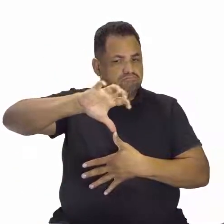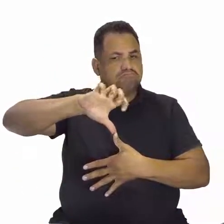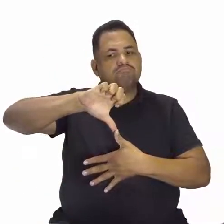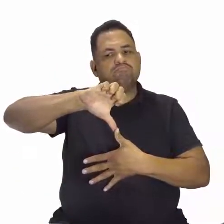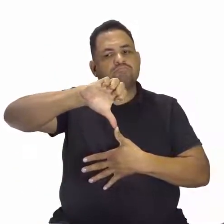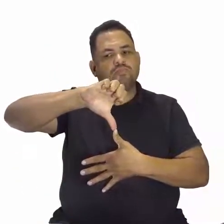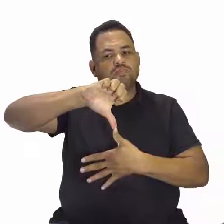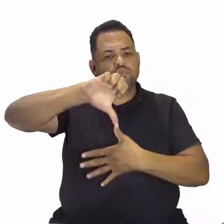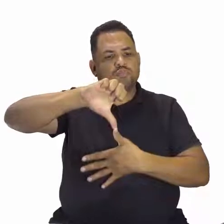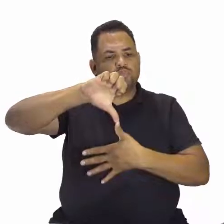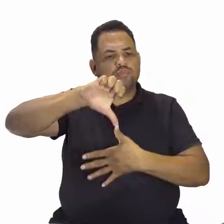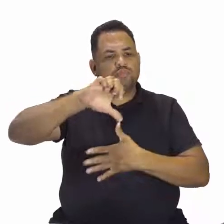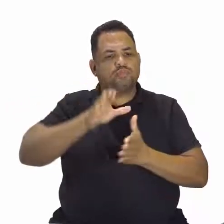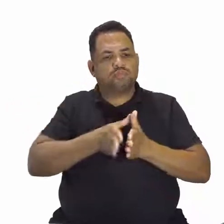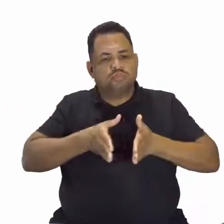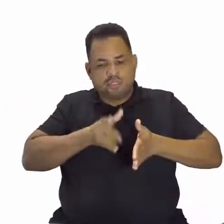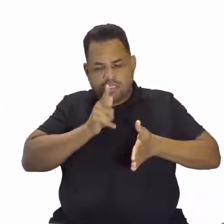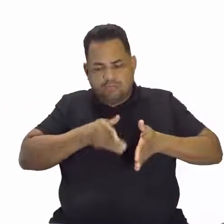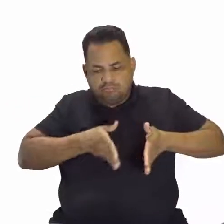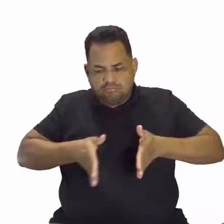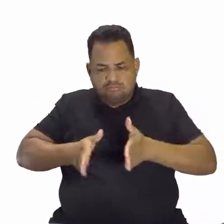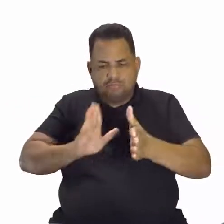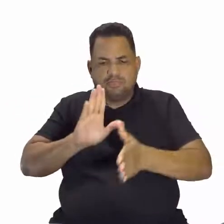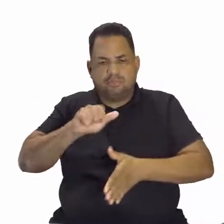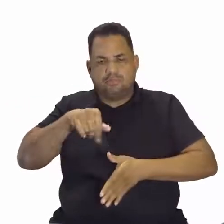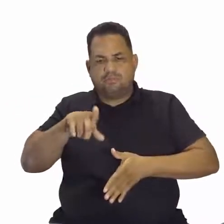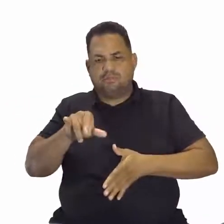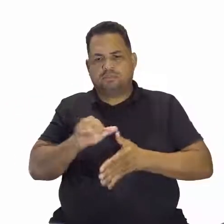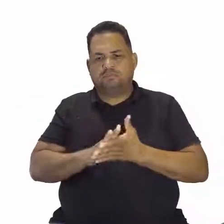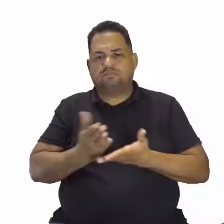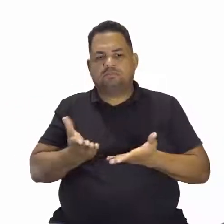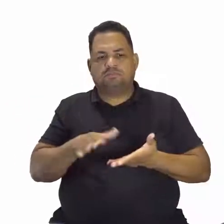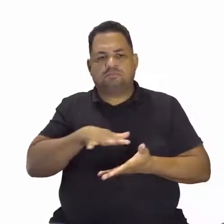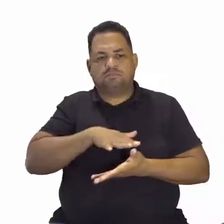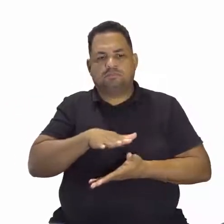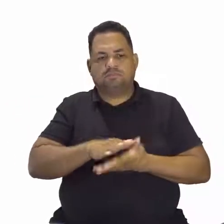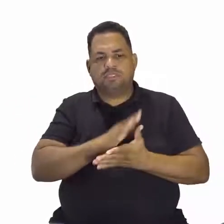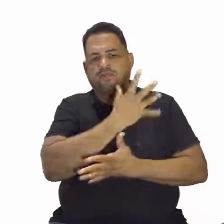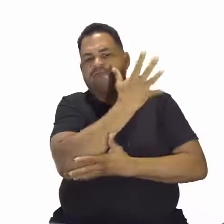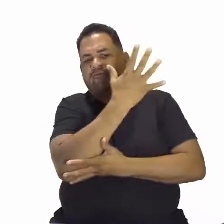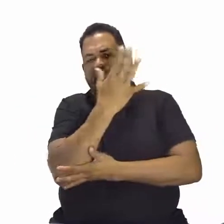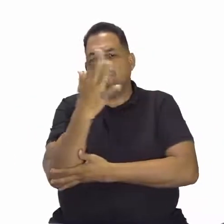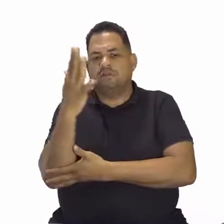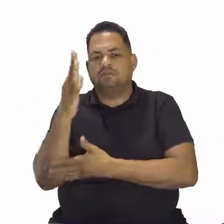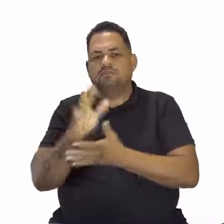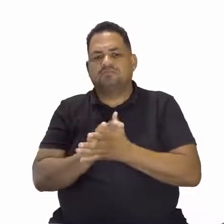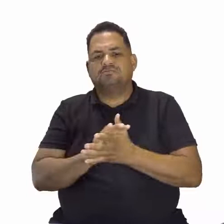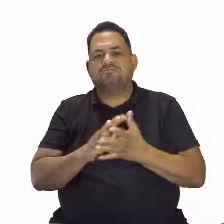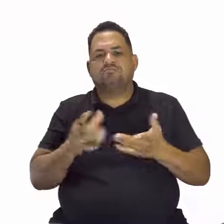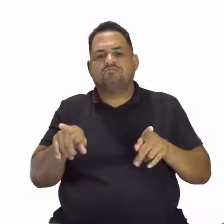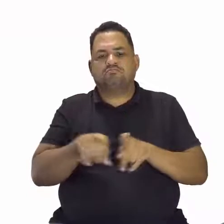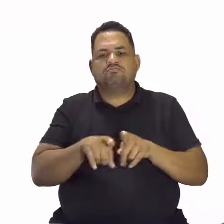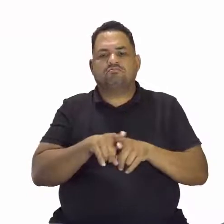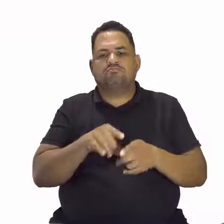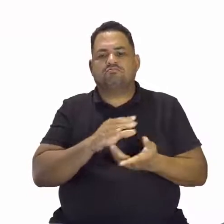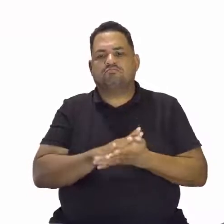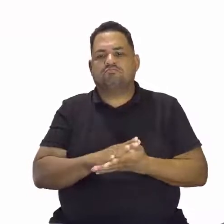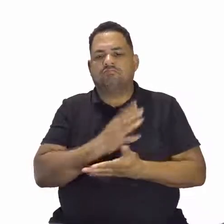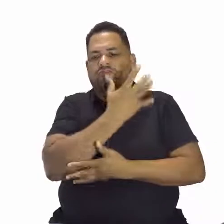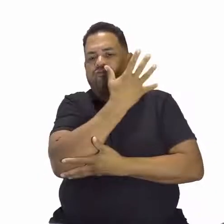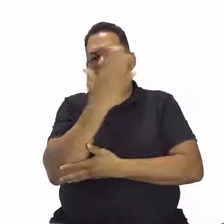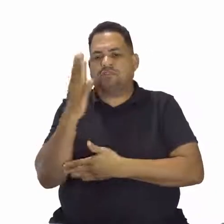pela bacia do rio Amazonas e coberta em grande parte por floresta tropical, que também é chamada